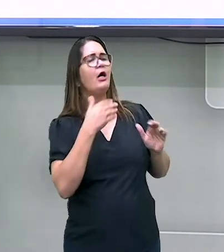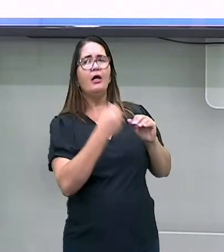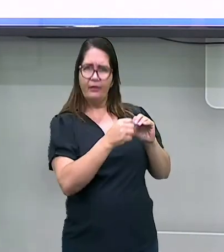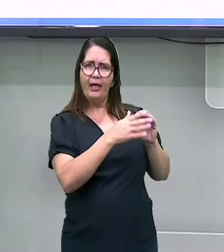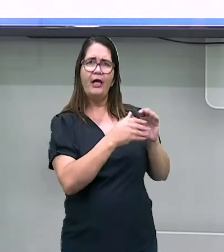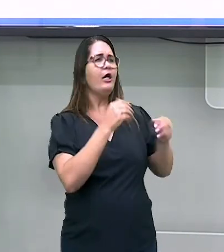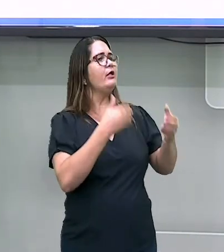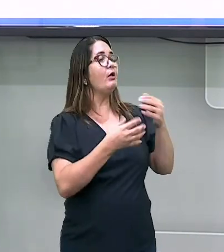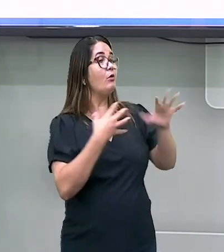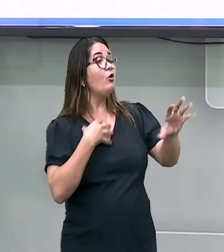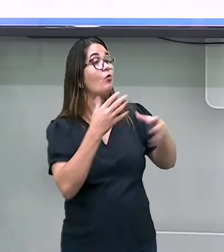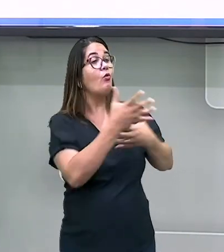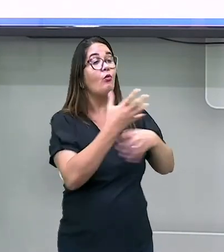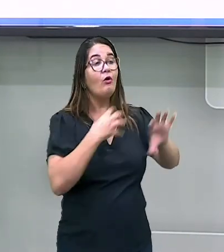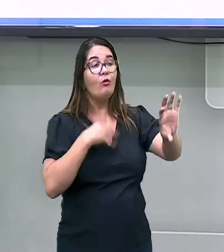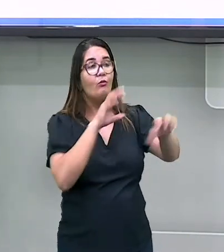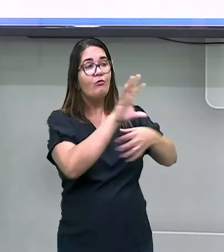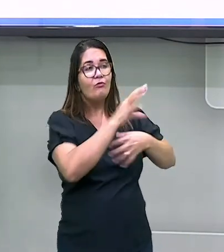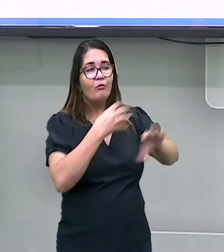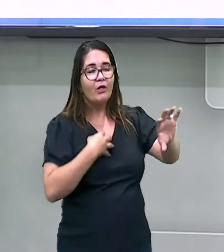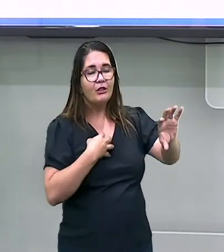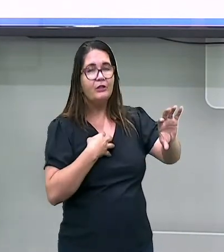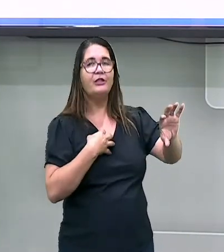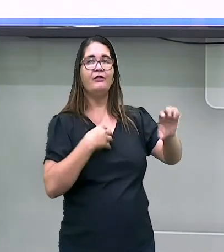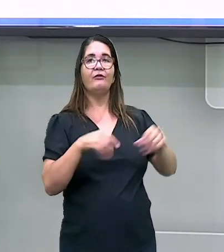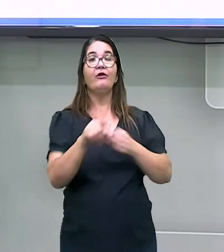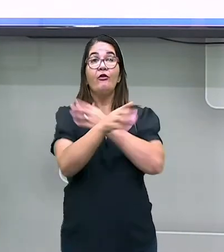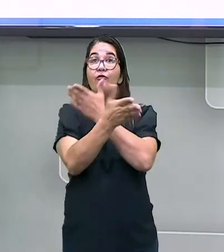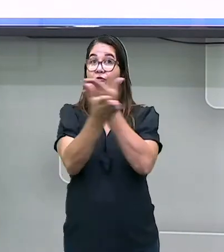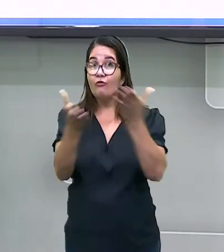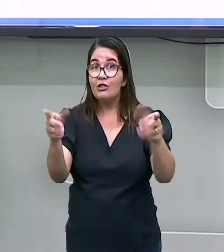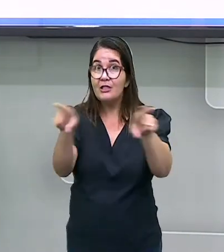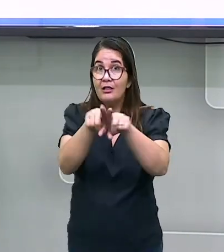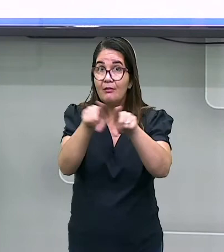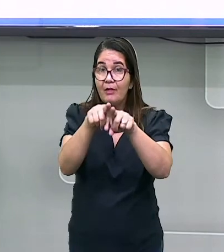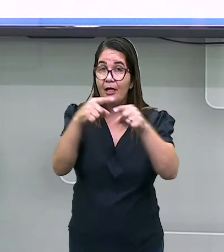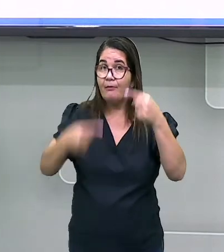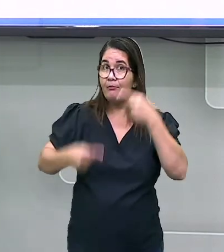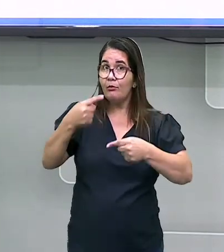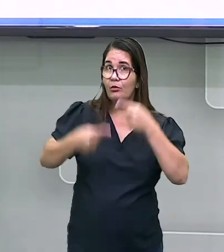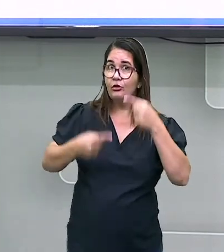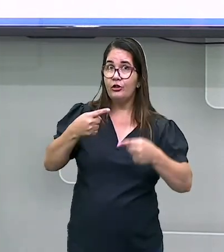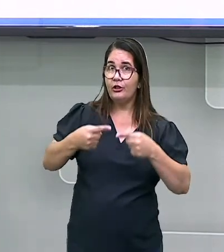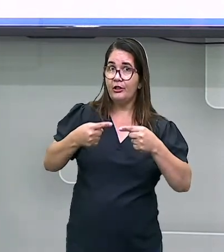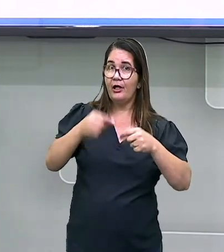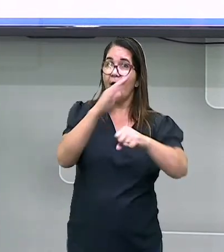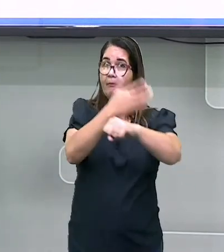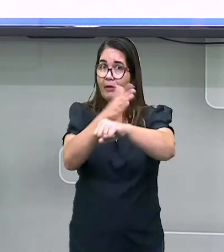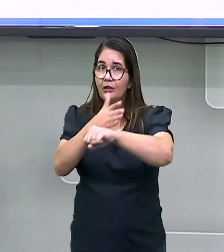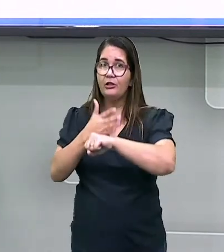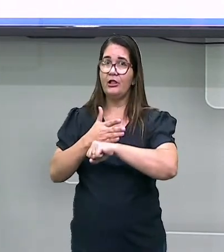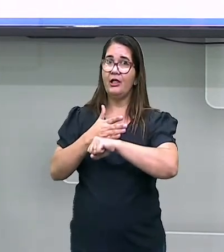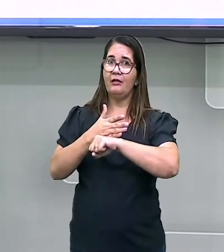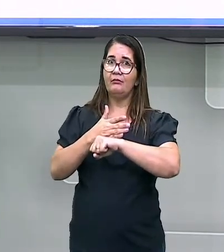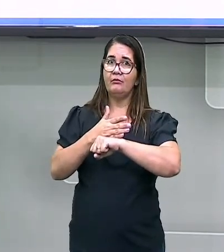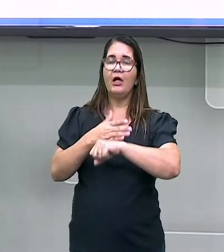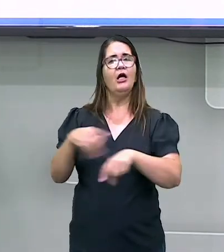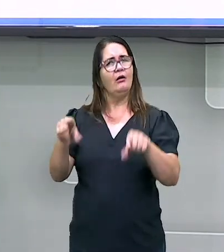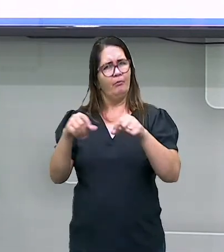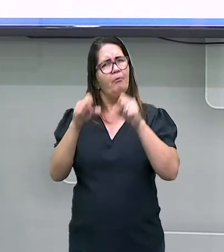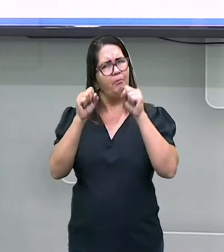nós precisamos entender. Você faz política? Faz parte da política? Mesmo sendo criança